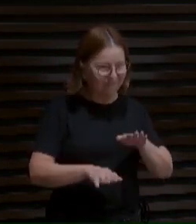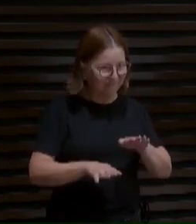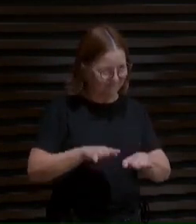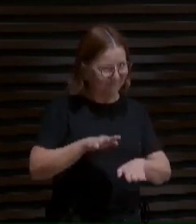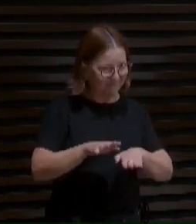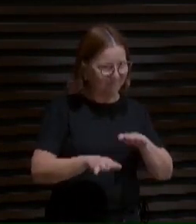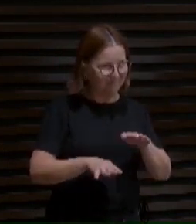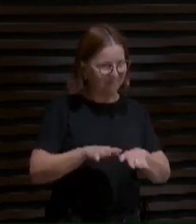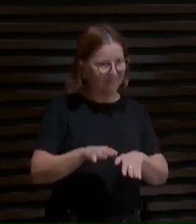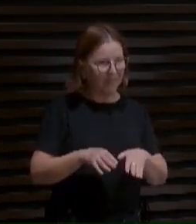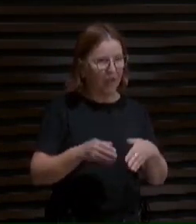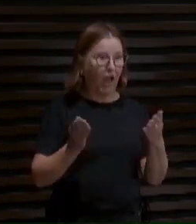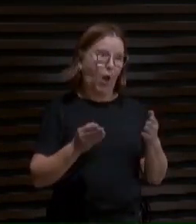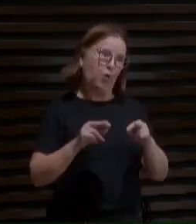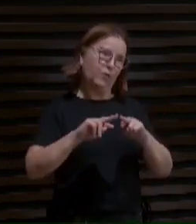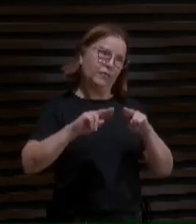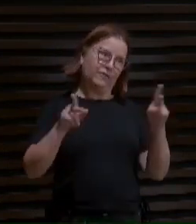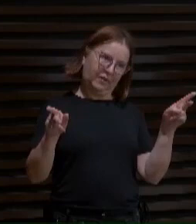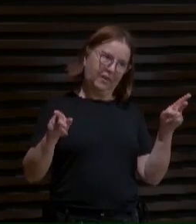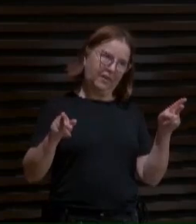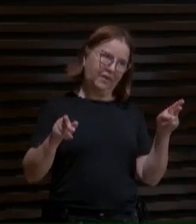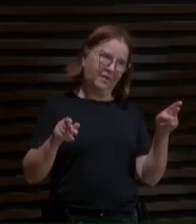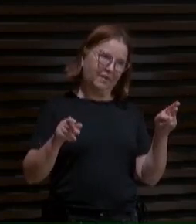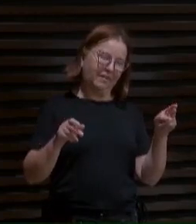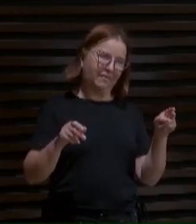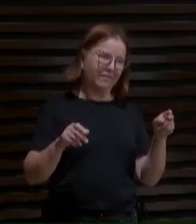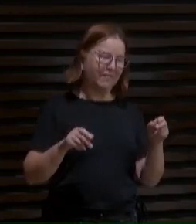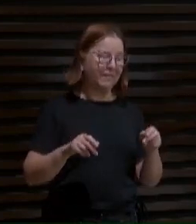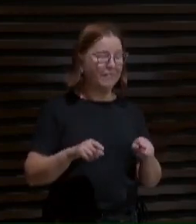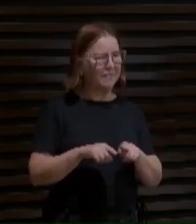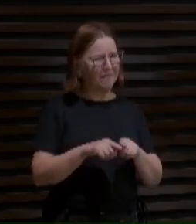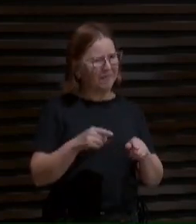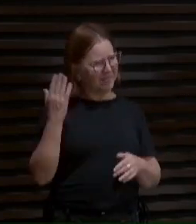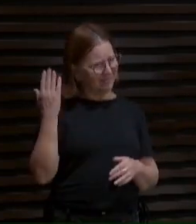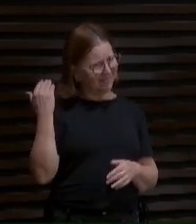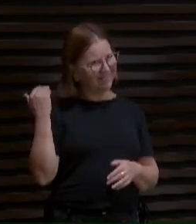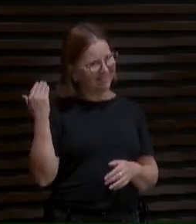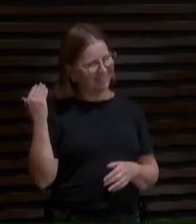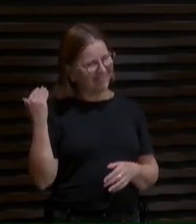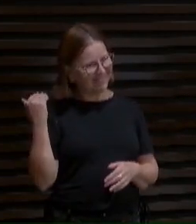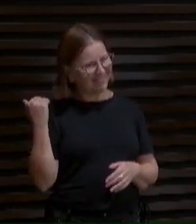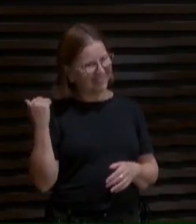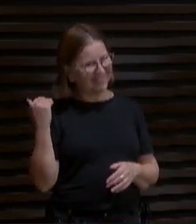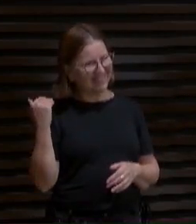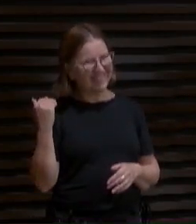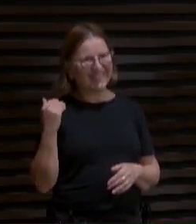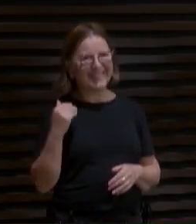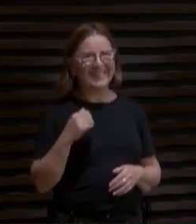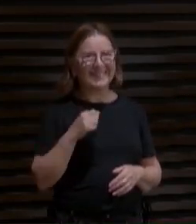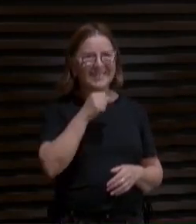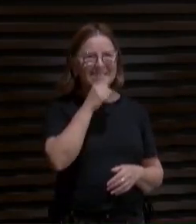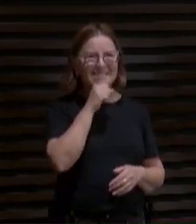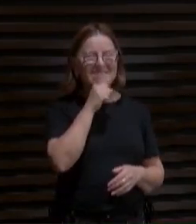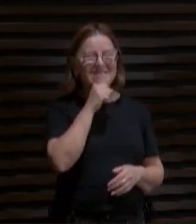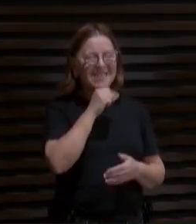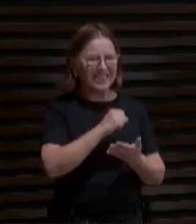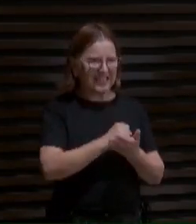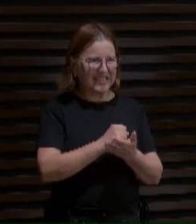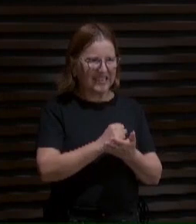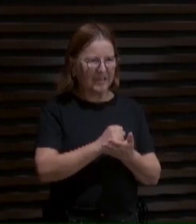Hoje tem uma tecnologia bem diferente, mas lá no tempo do Velho Testamento, tinha que ir para o lagar,